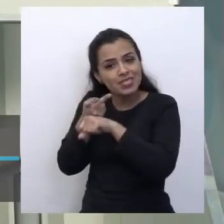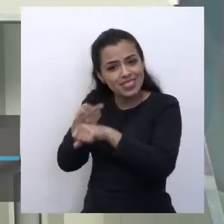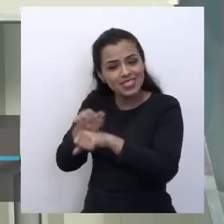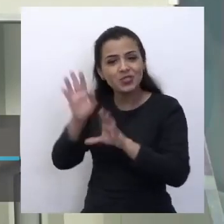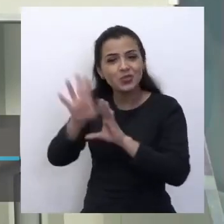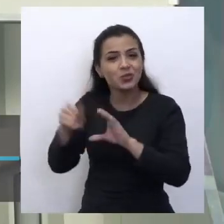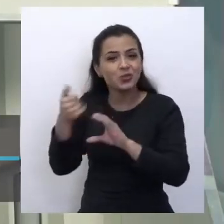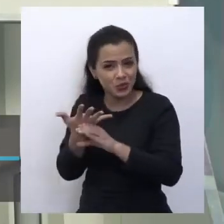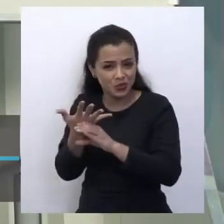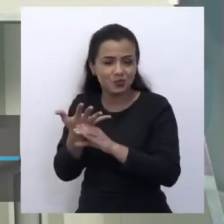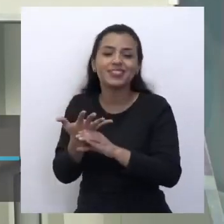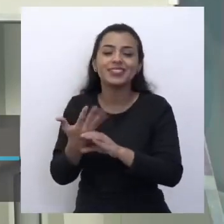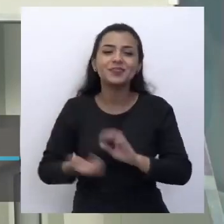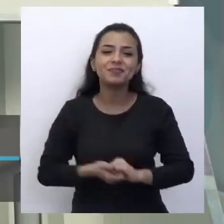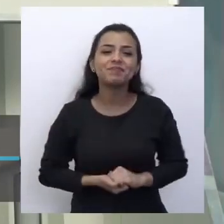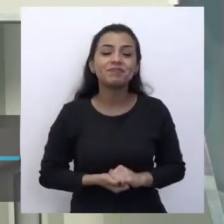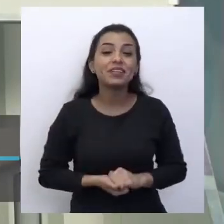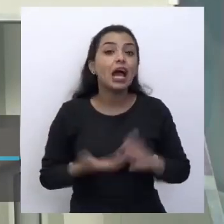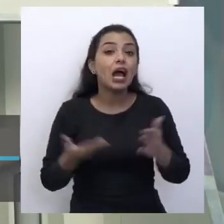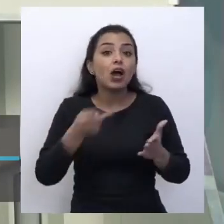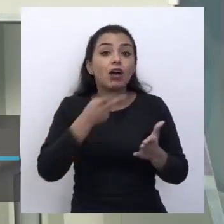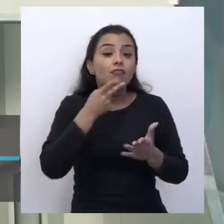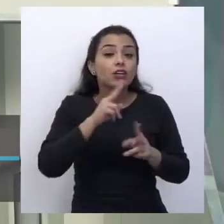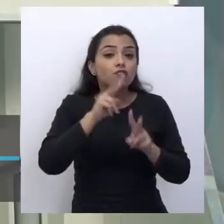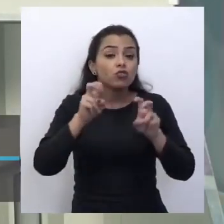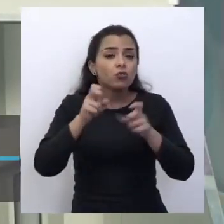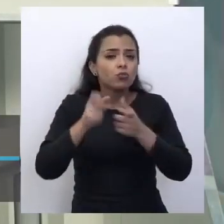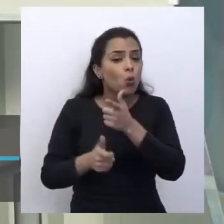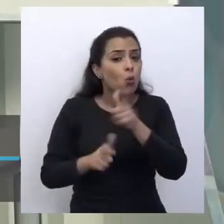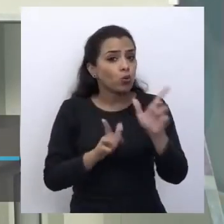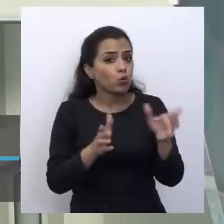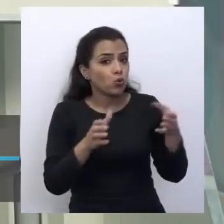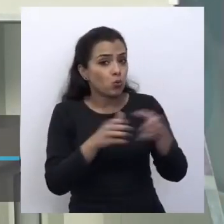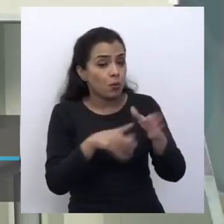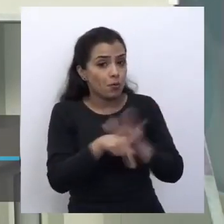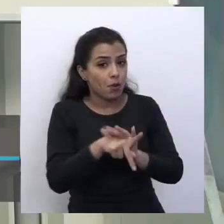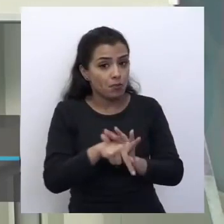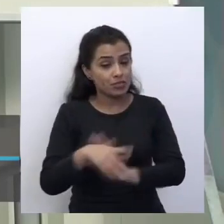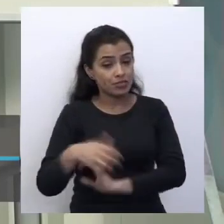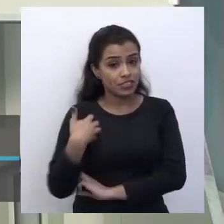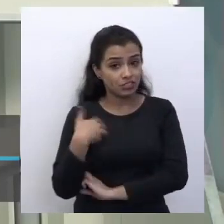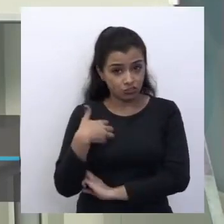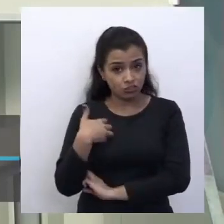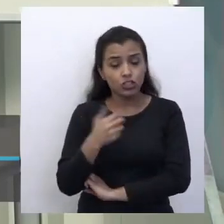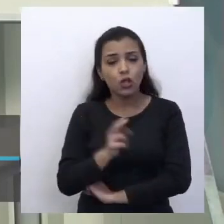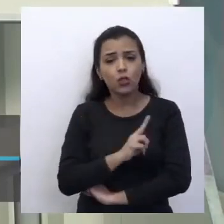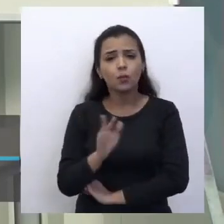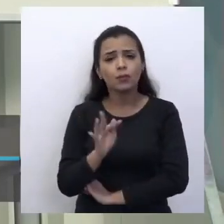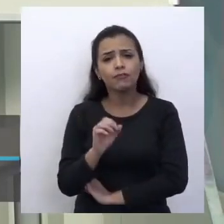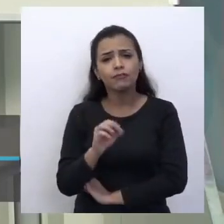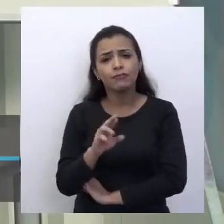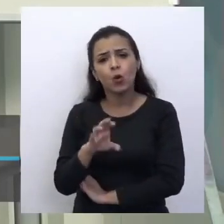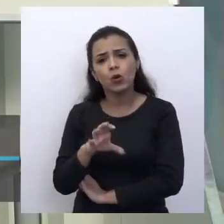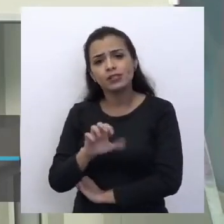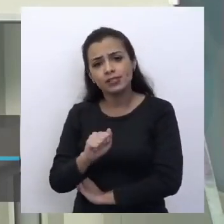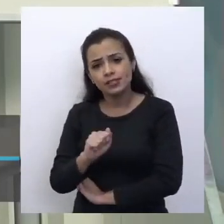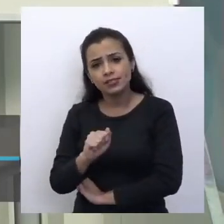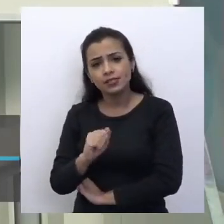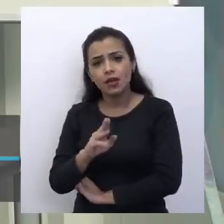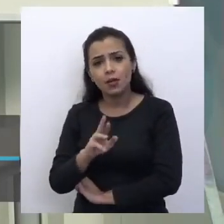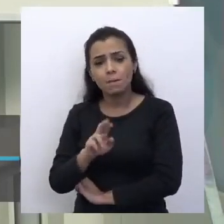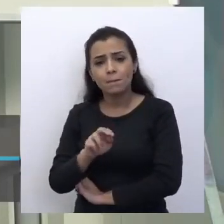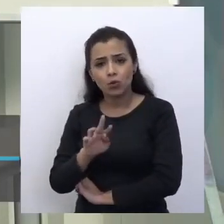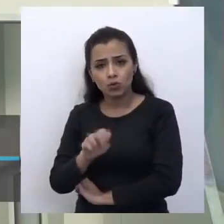grupo agora, um grupo internacional. É um grupo argentino, Fuerza Bruta. Criado em 2003 na Argentina, a companhia